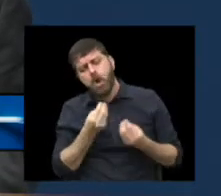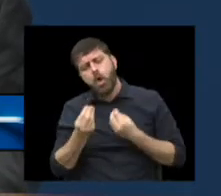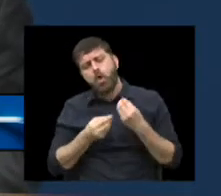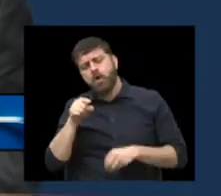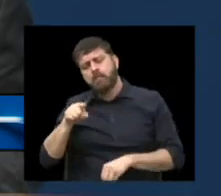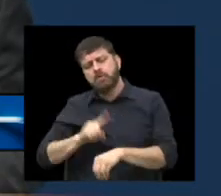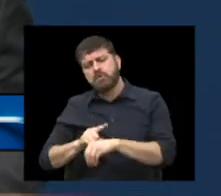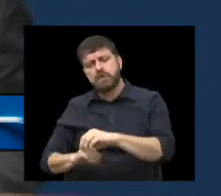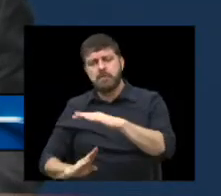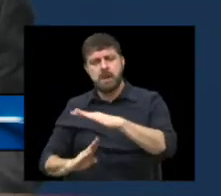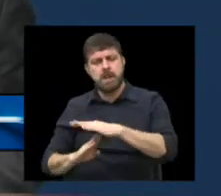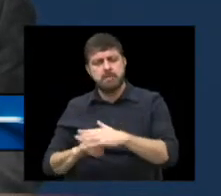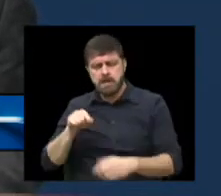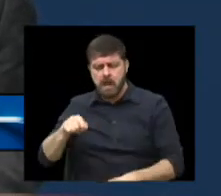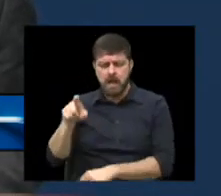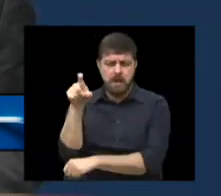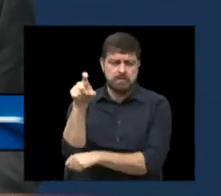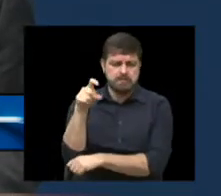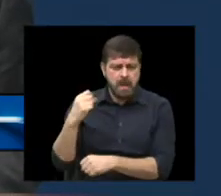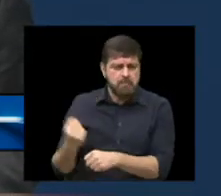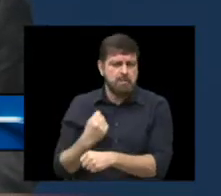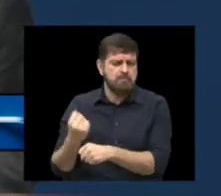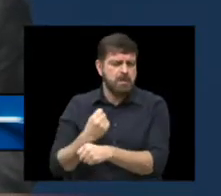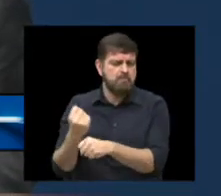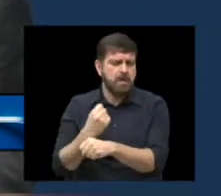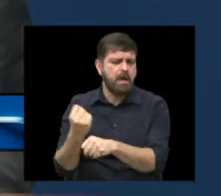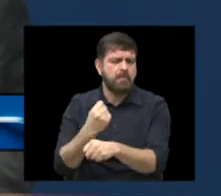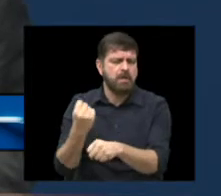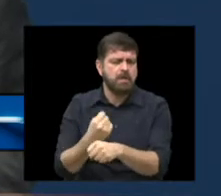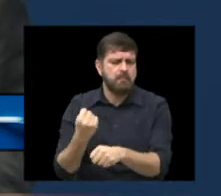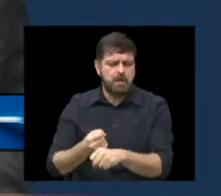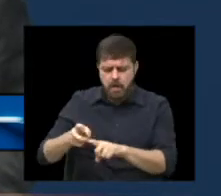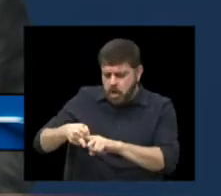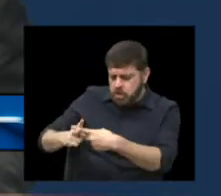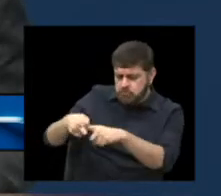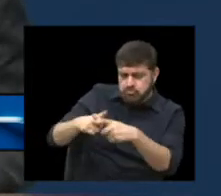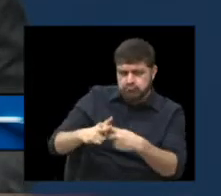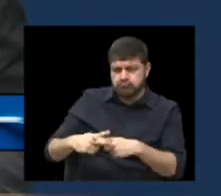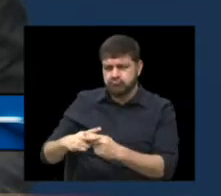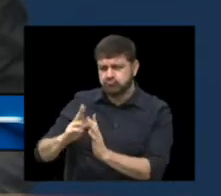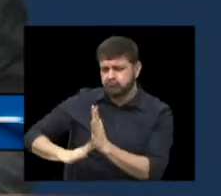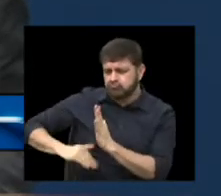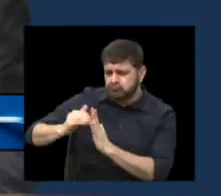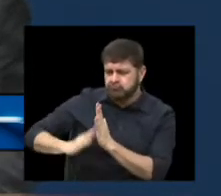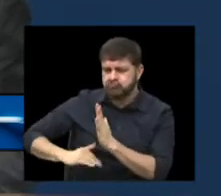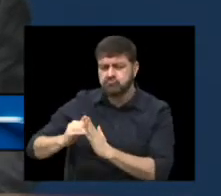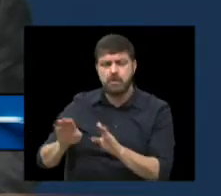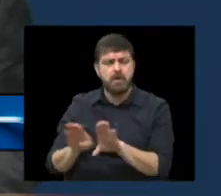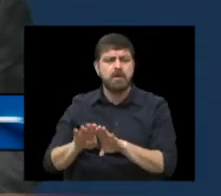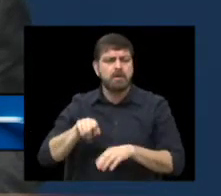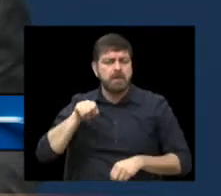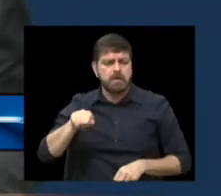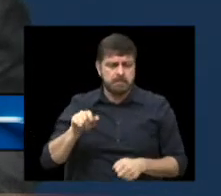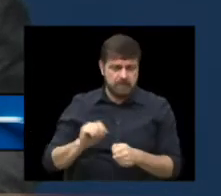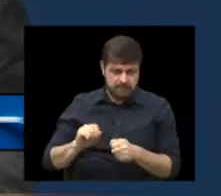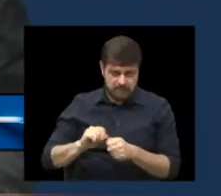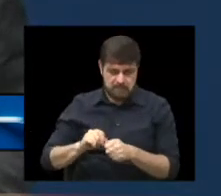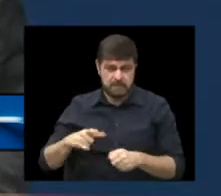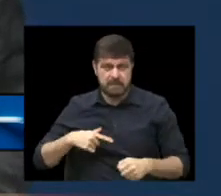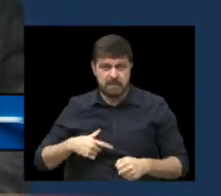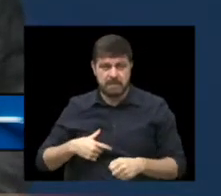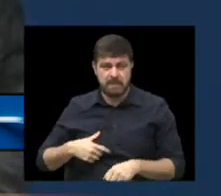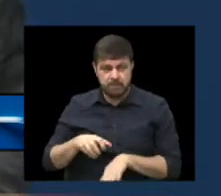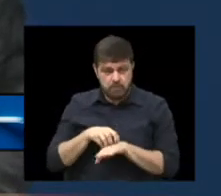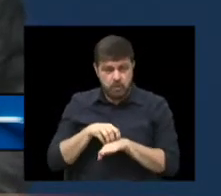de Campinas para que inicie a revitalização no centro de convivência, como também instale o ônibus